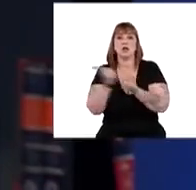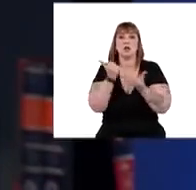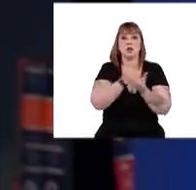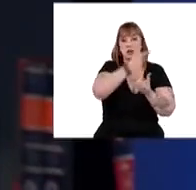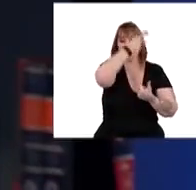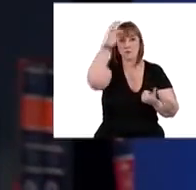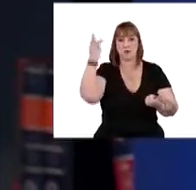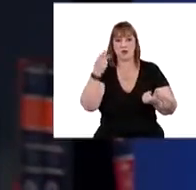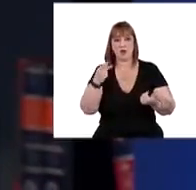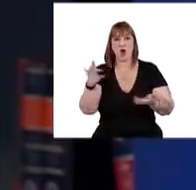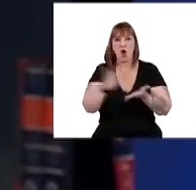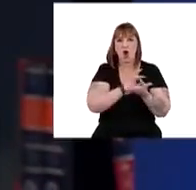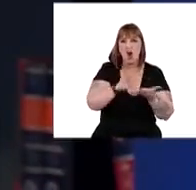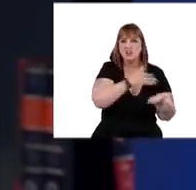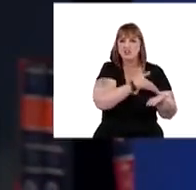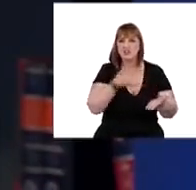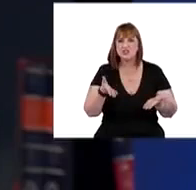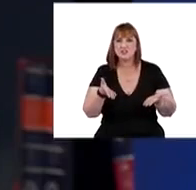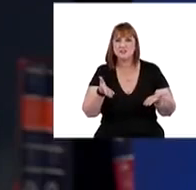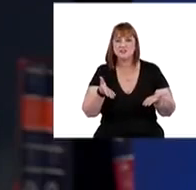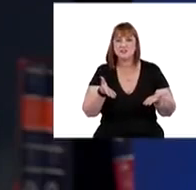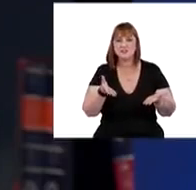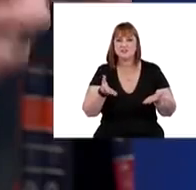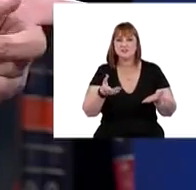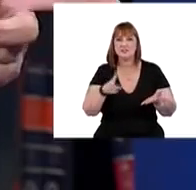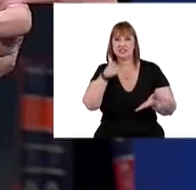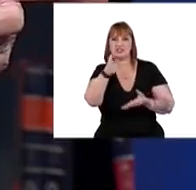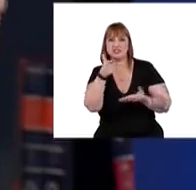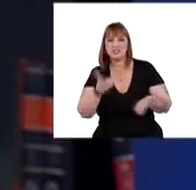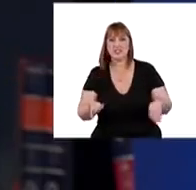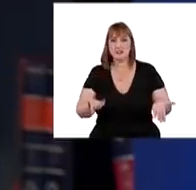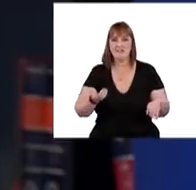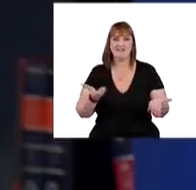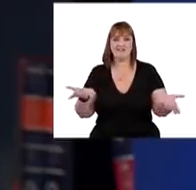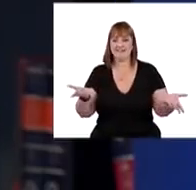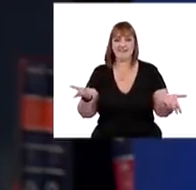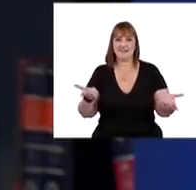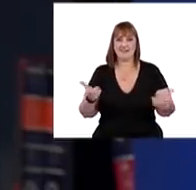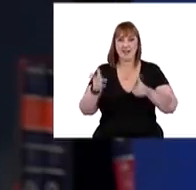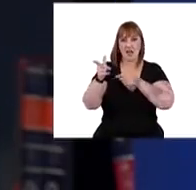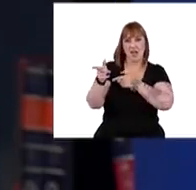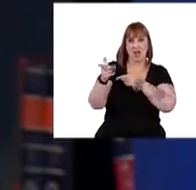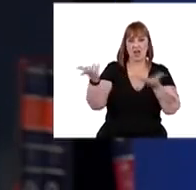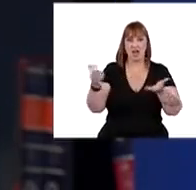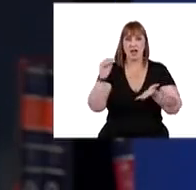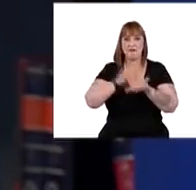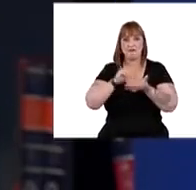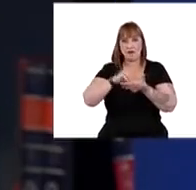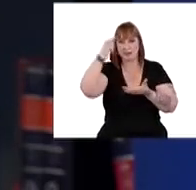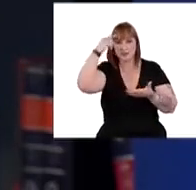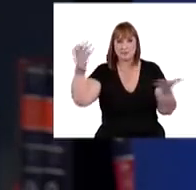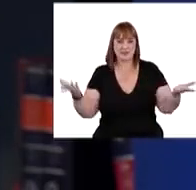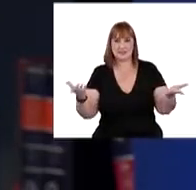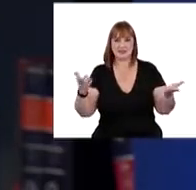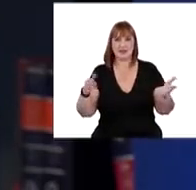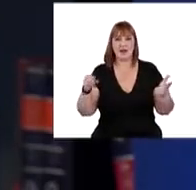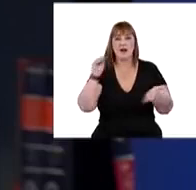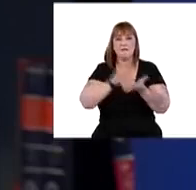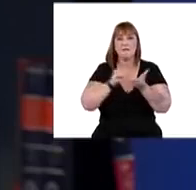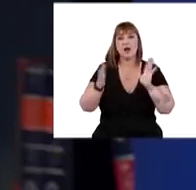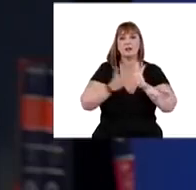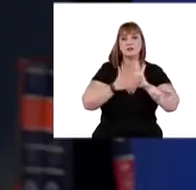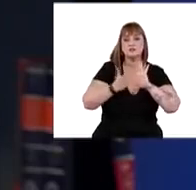Renovar com o ódio? Renovar com o tiro, a arma, a falta de pensamento, a falta de